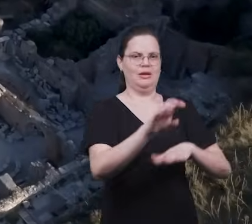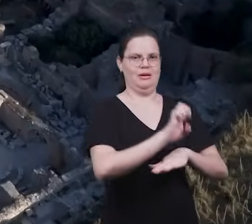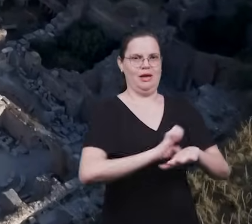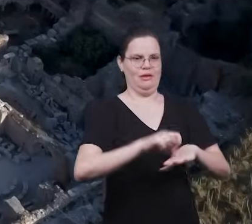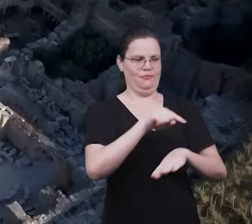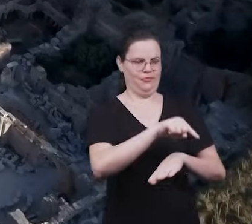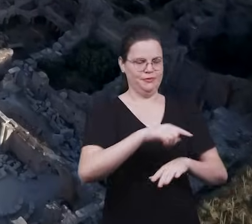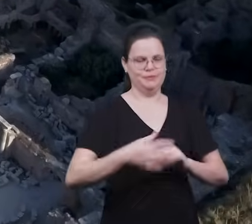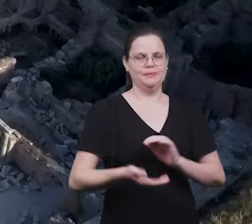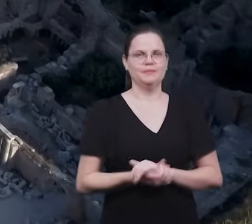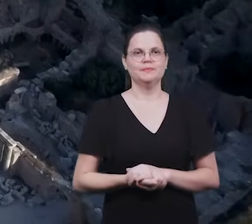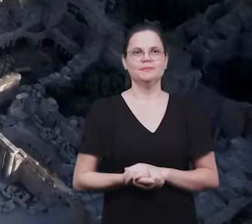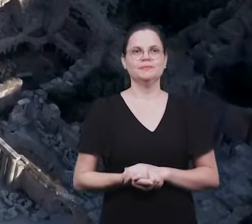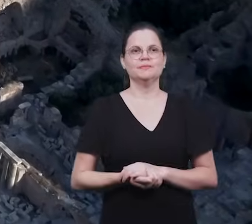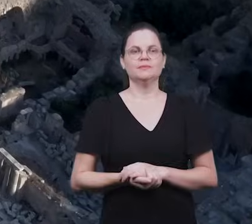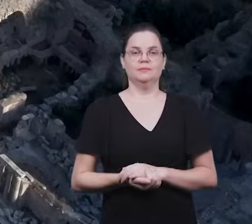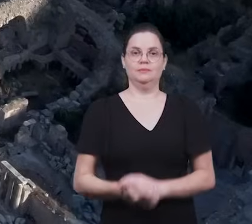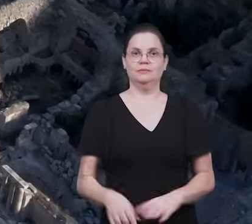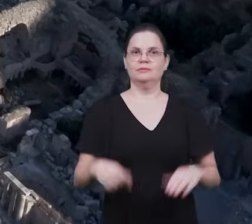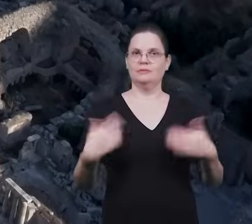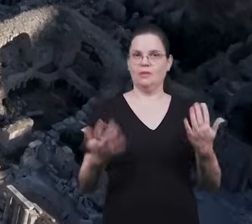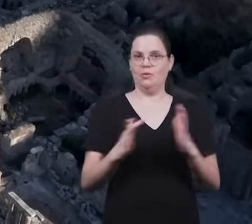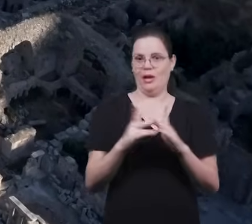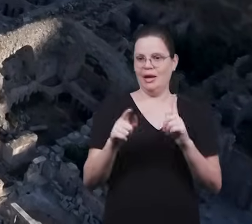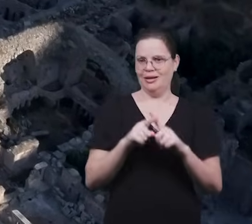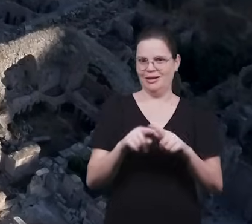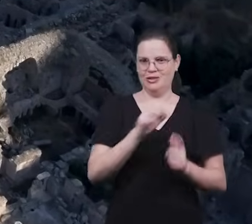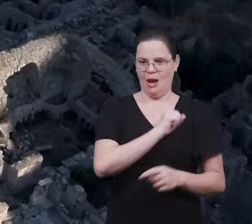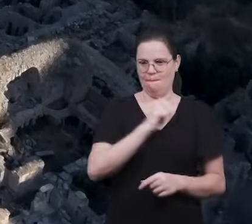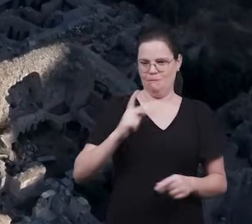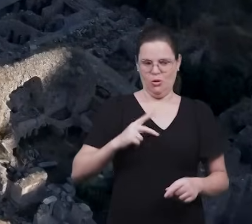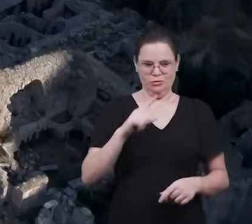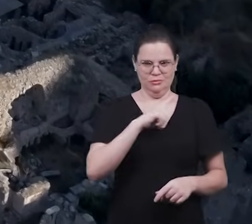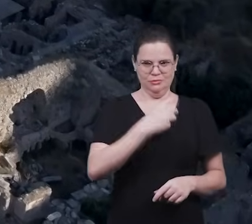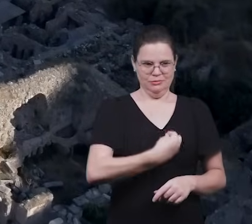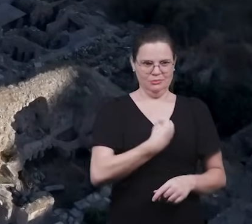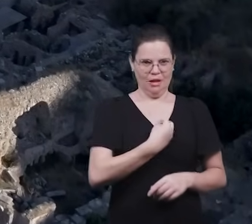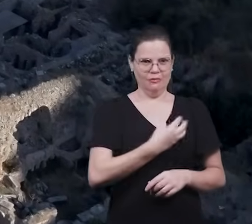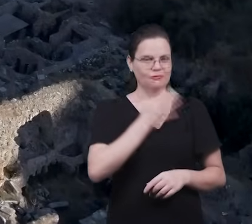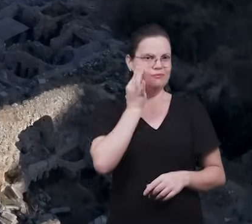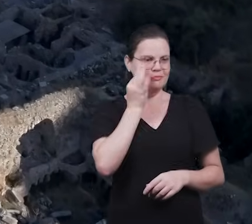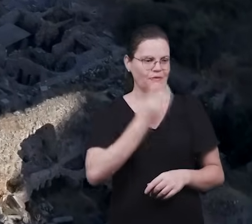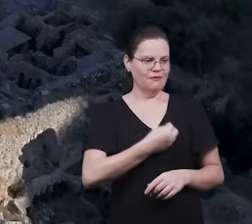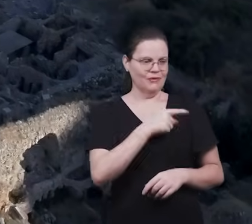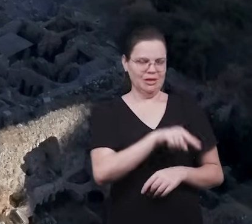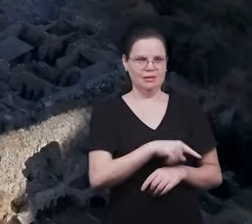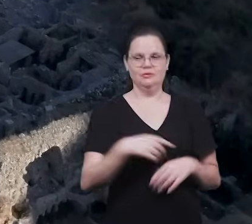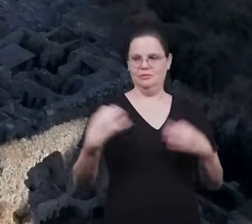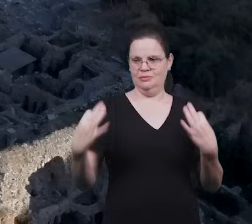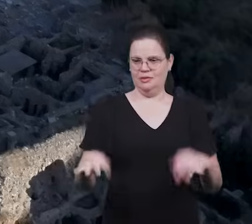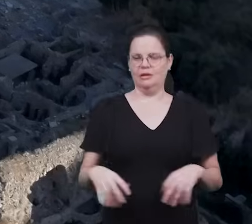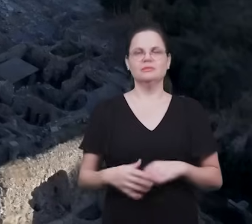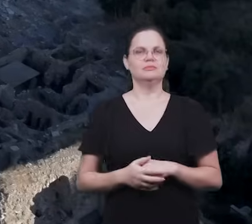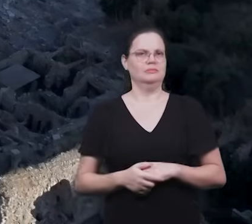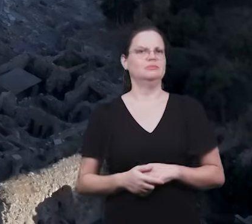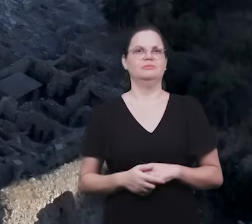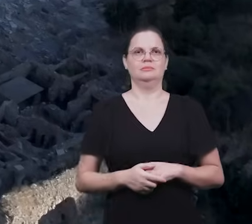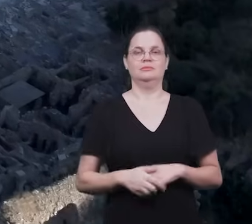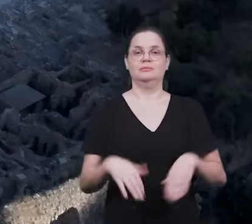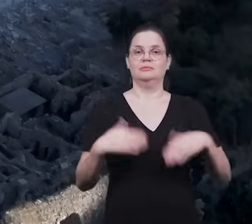Muito bem. Essa é a igreja apostólica, não é isso? Exatamente. Então,